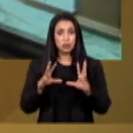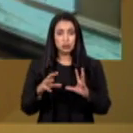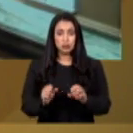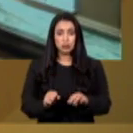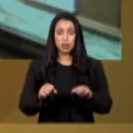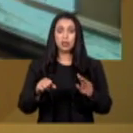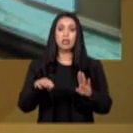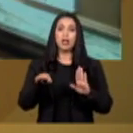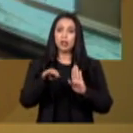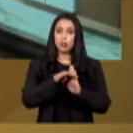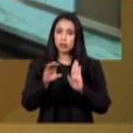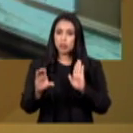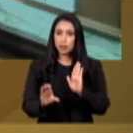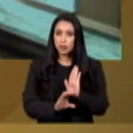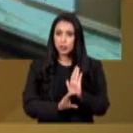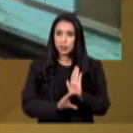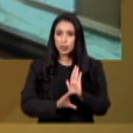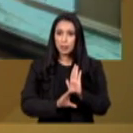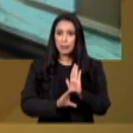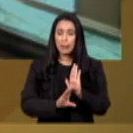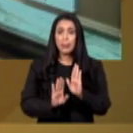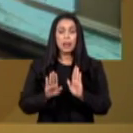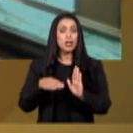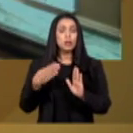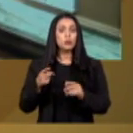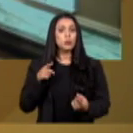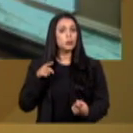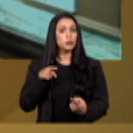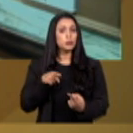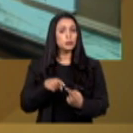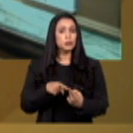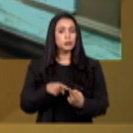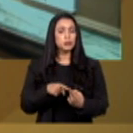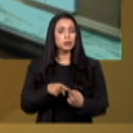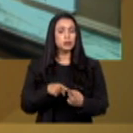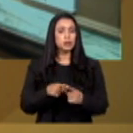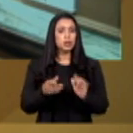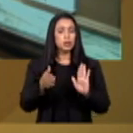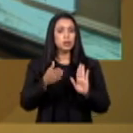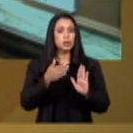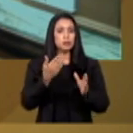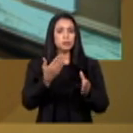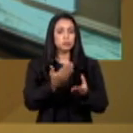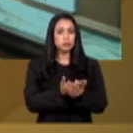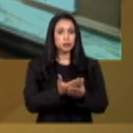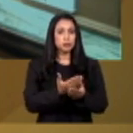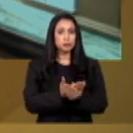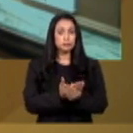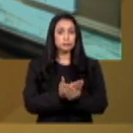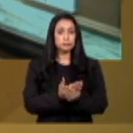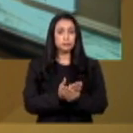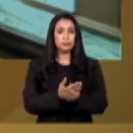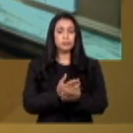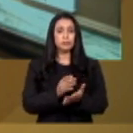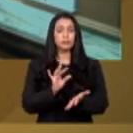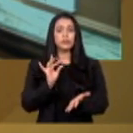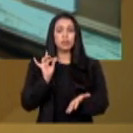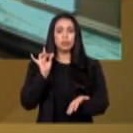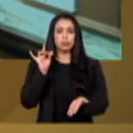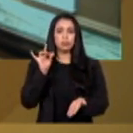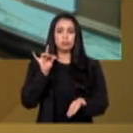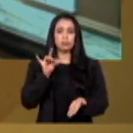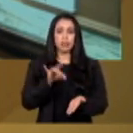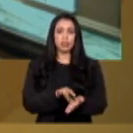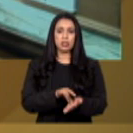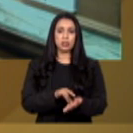é o objeto da impetração é o único ministro marco